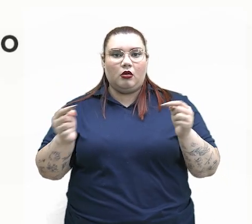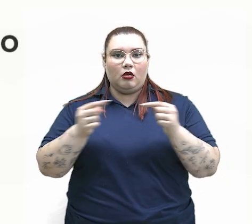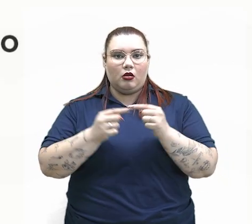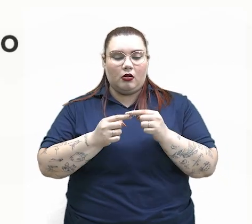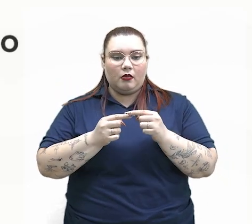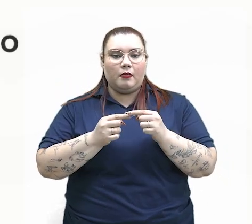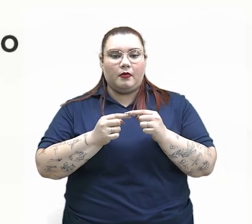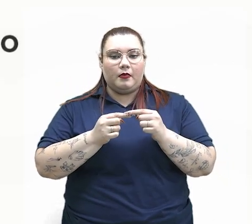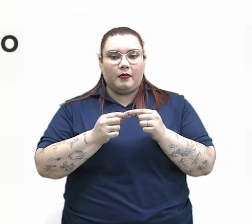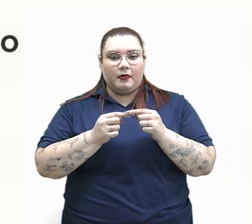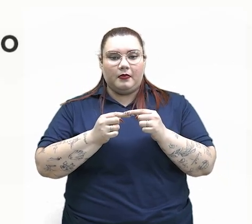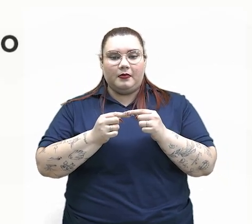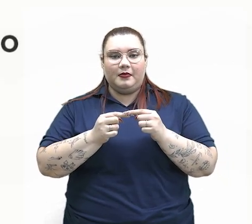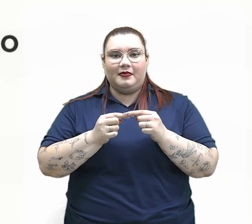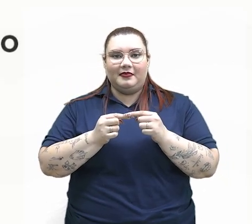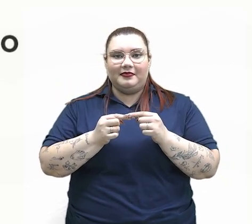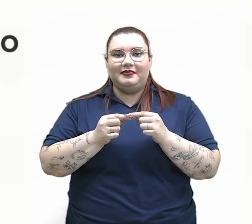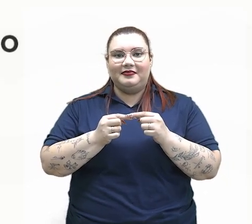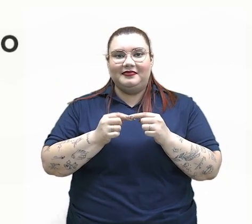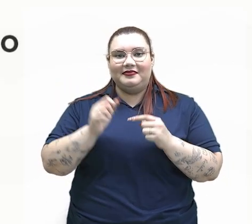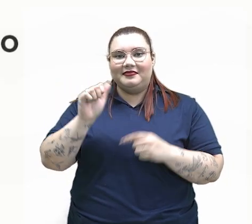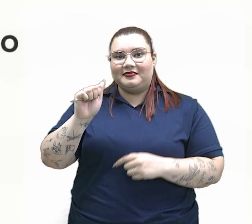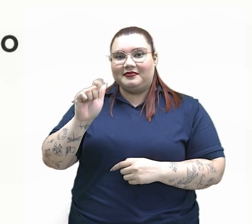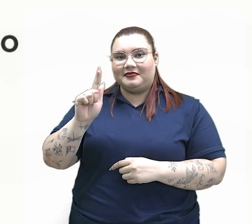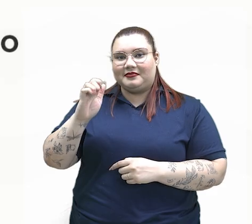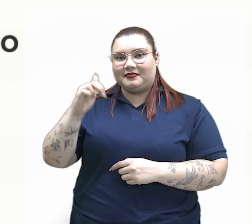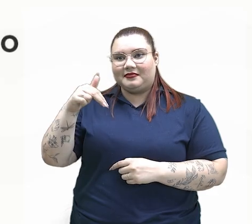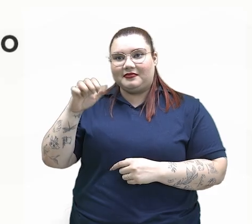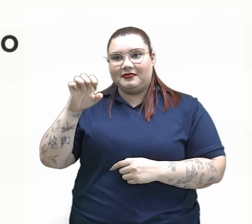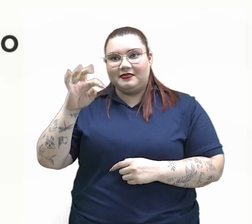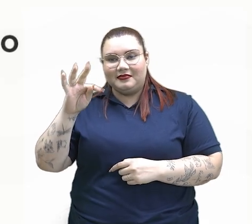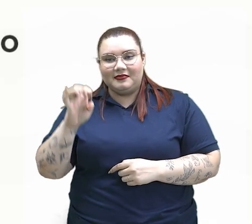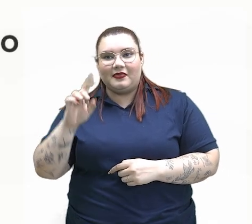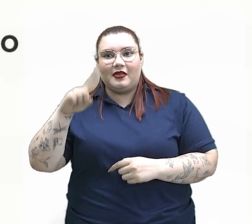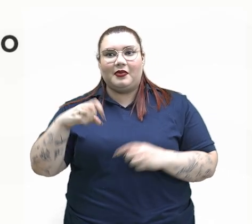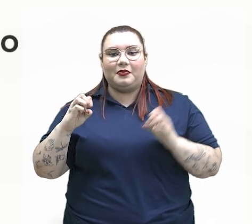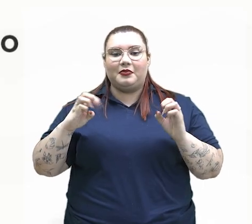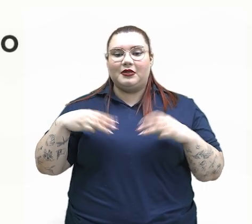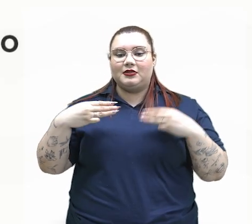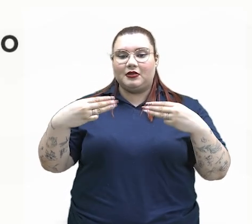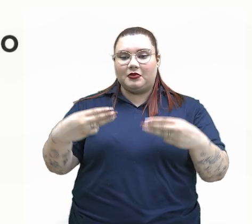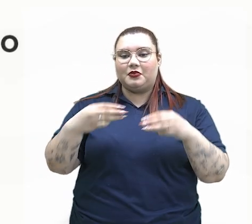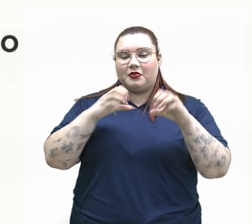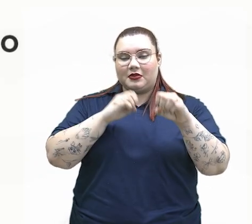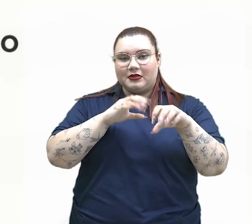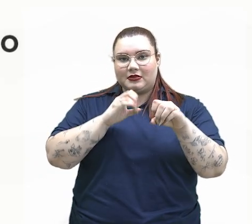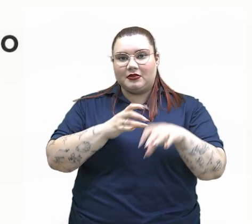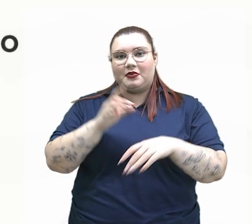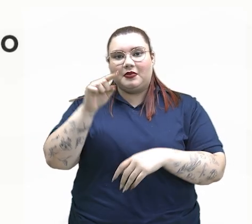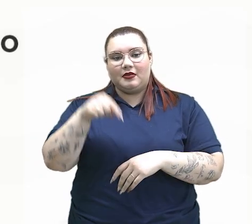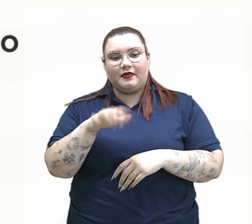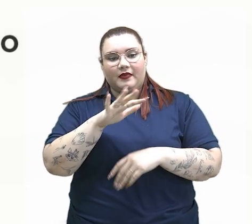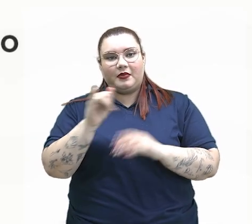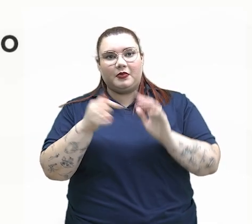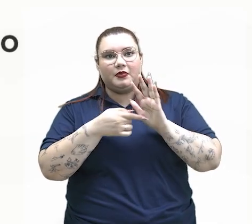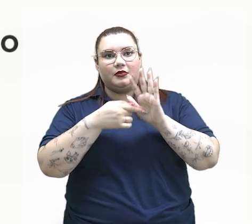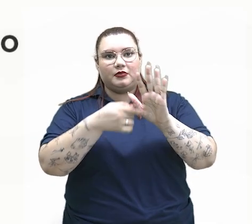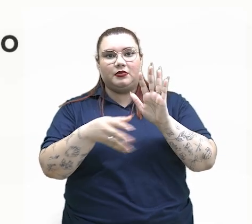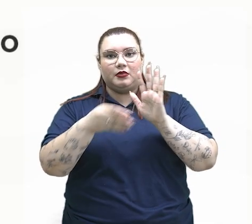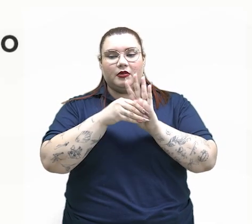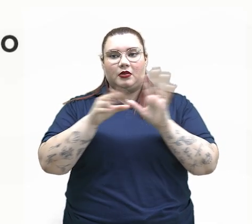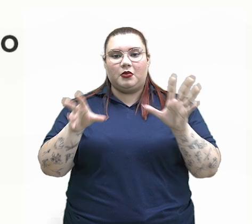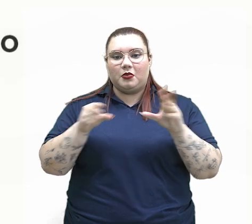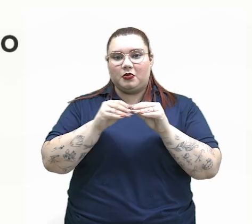viu é ótimo. O agente que nós vimos, pronto. É o Ministério da Educação, que vai estar aqui presente na nossa